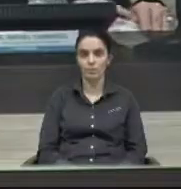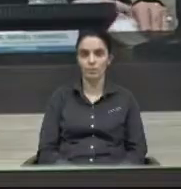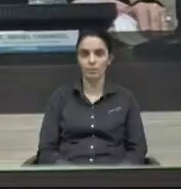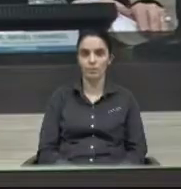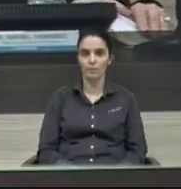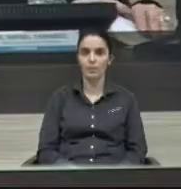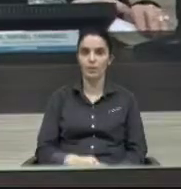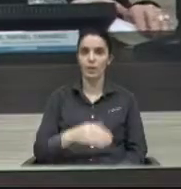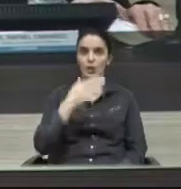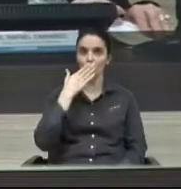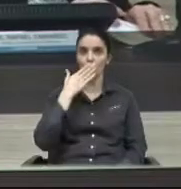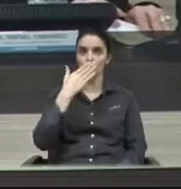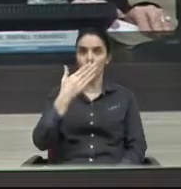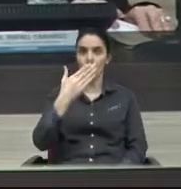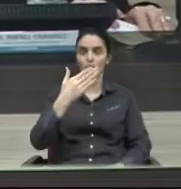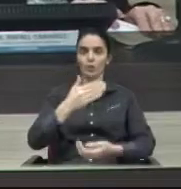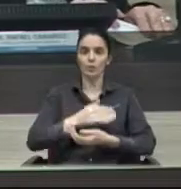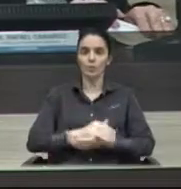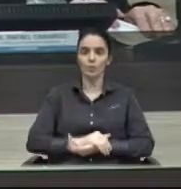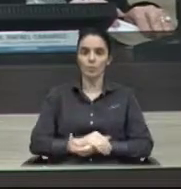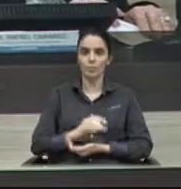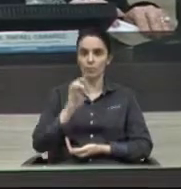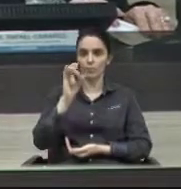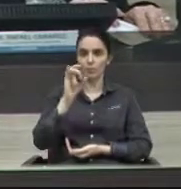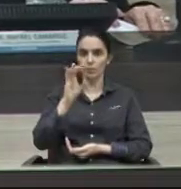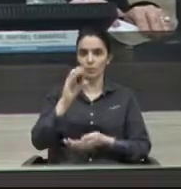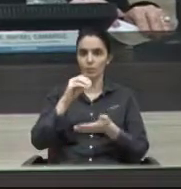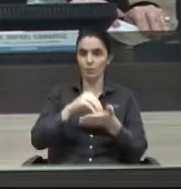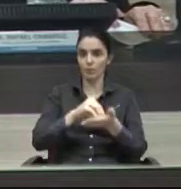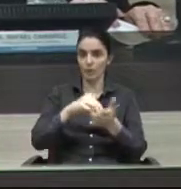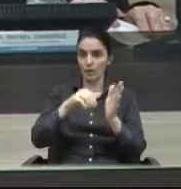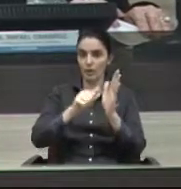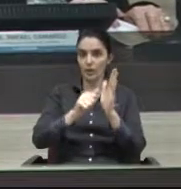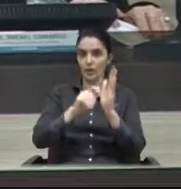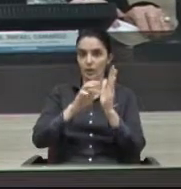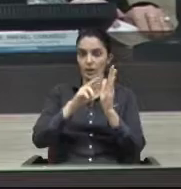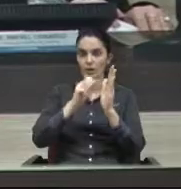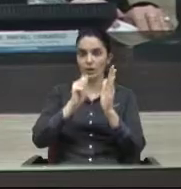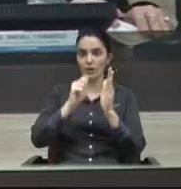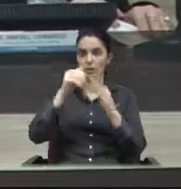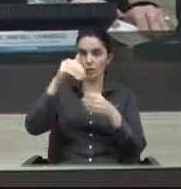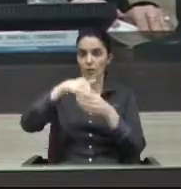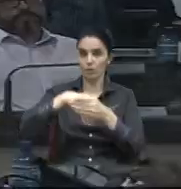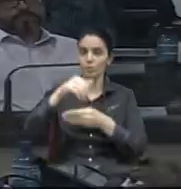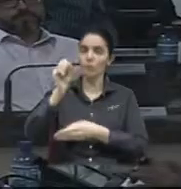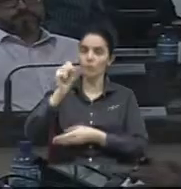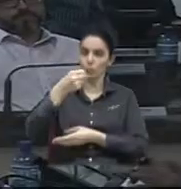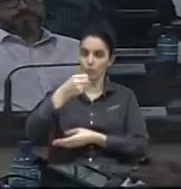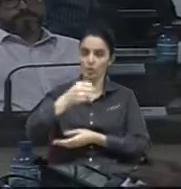Questão de ordem, senhor presidente. Queria só que registrasse em ata minha votação sim.